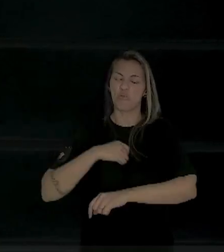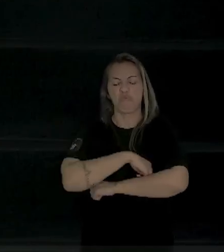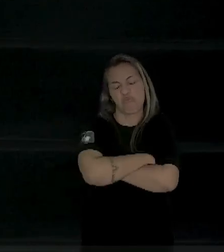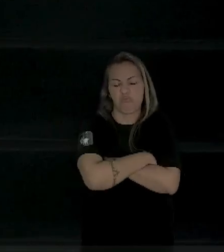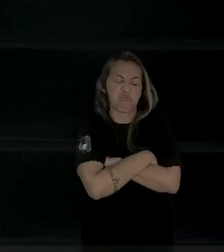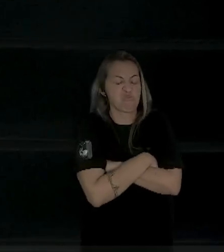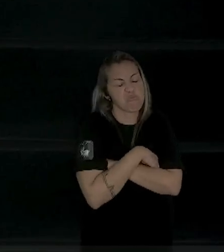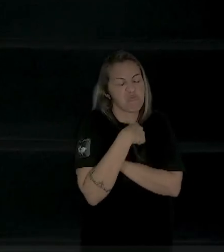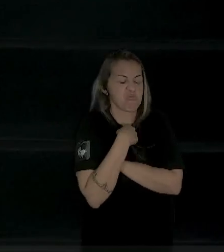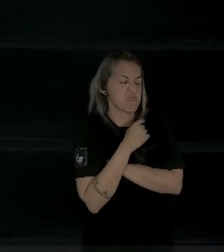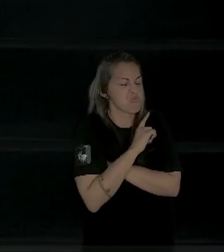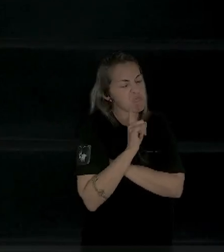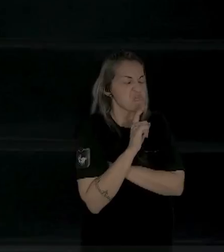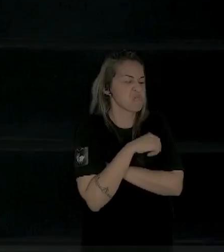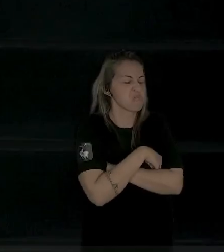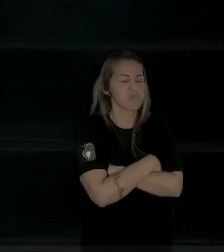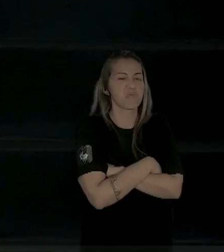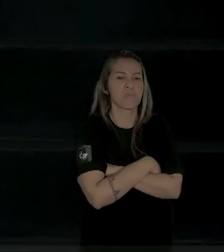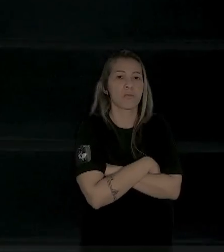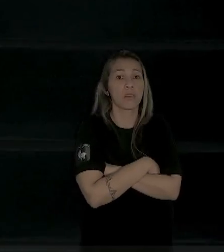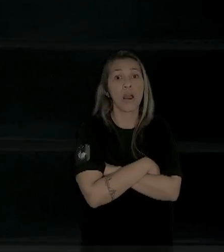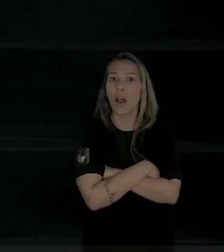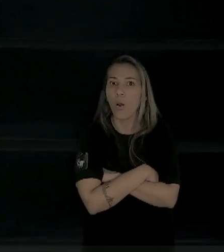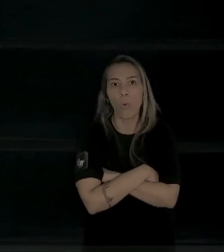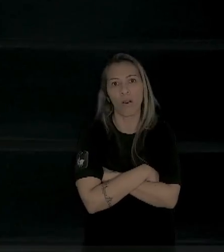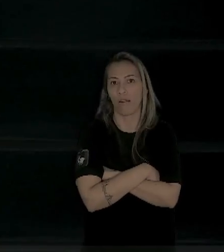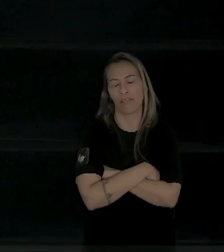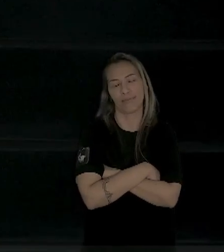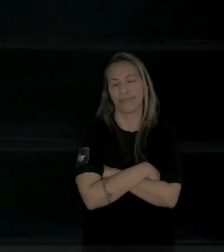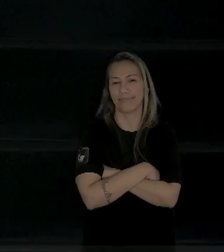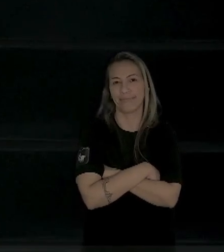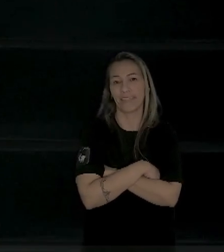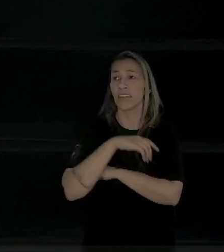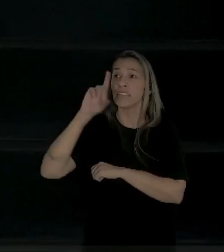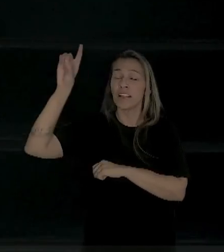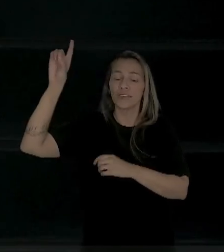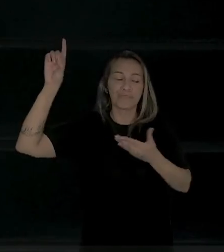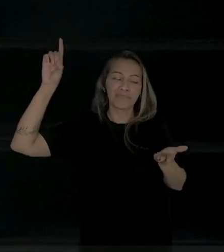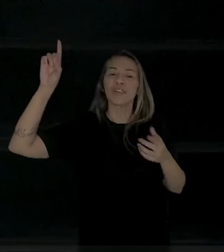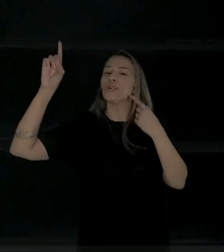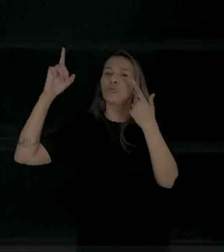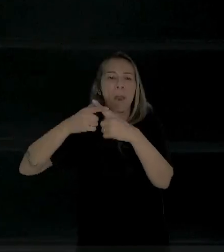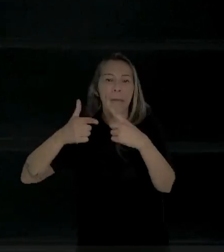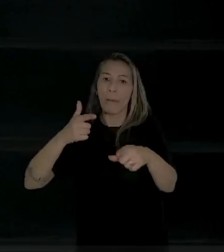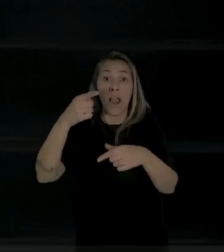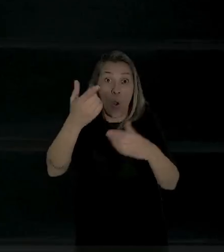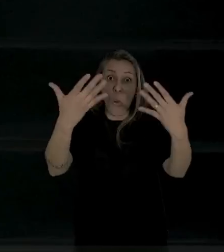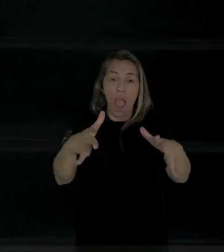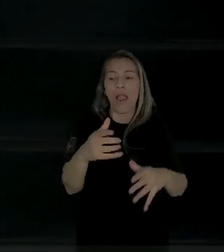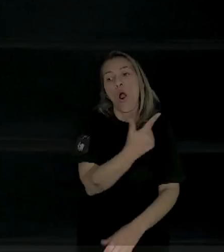prego um mês. Ah, meu irmão. Mas não vou deixar nem saudade. Deus levanta outro, muito melhor.